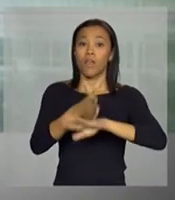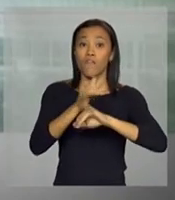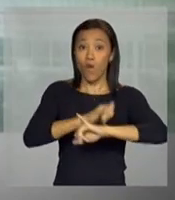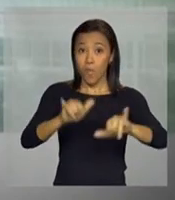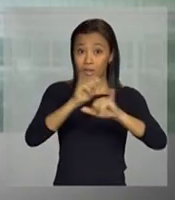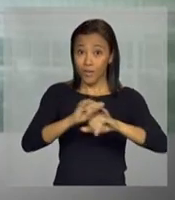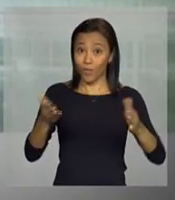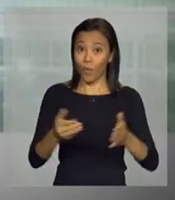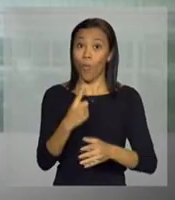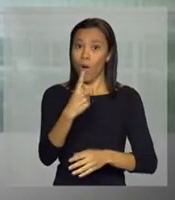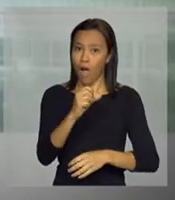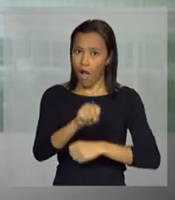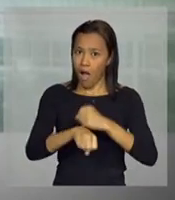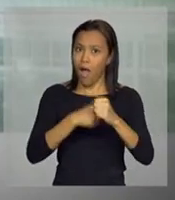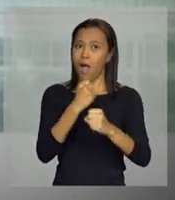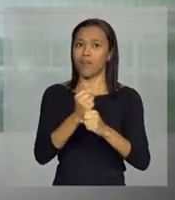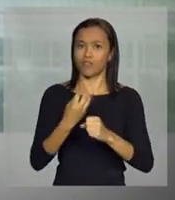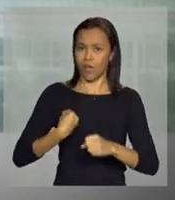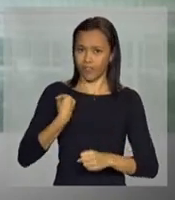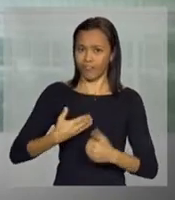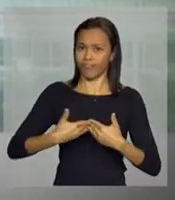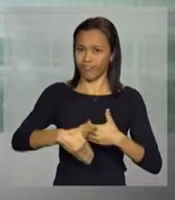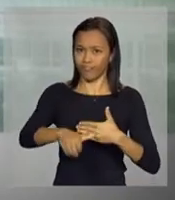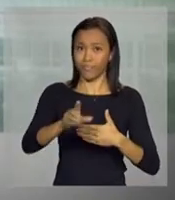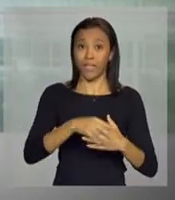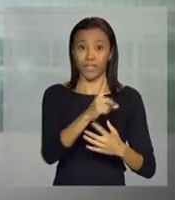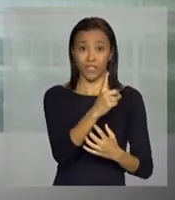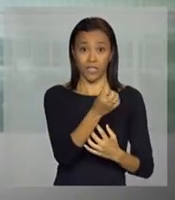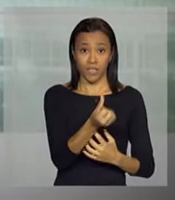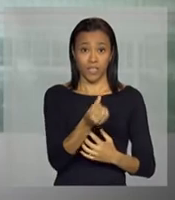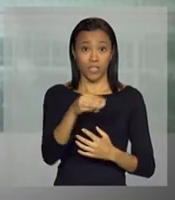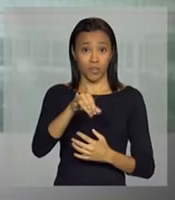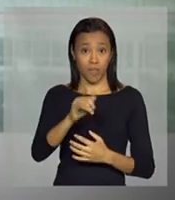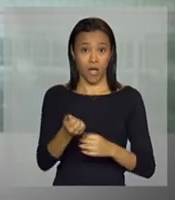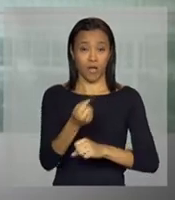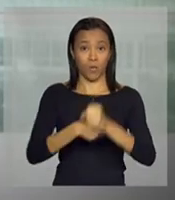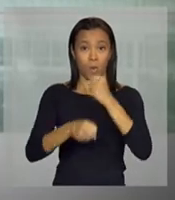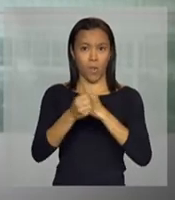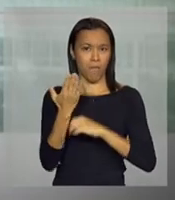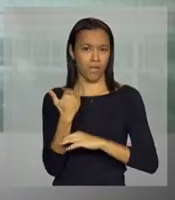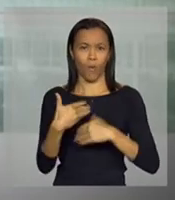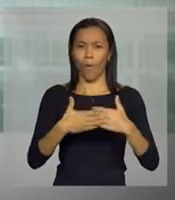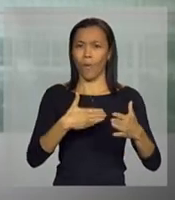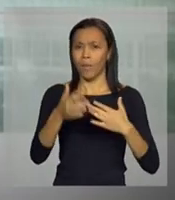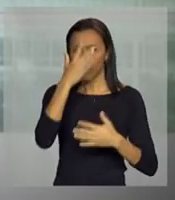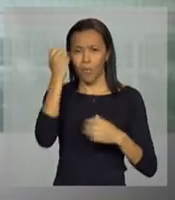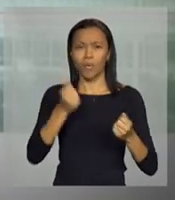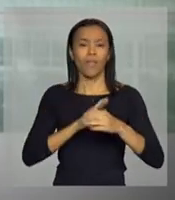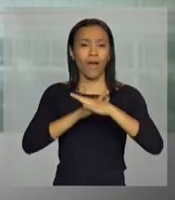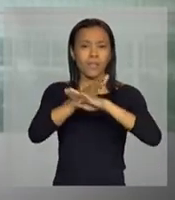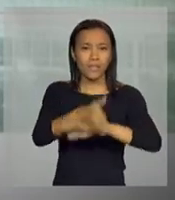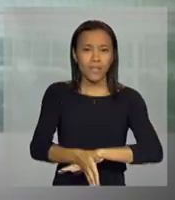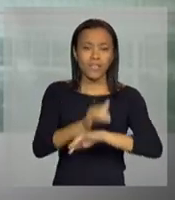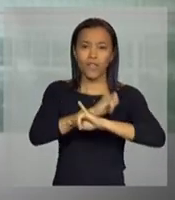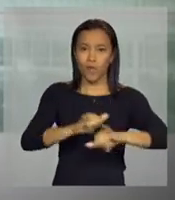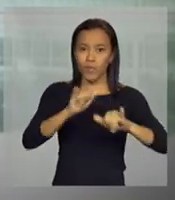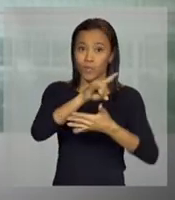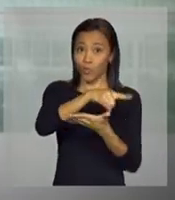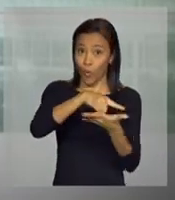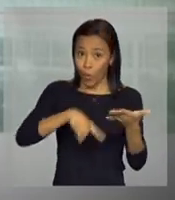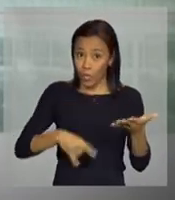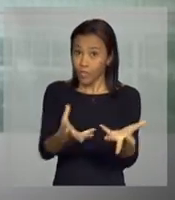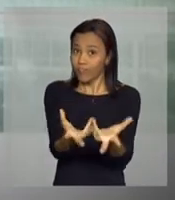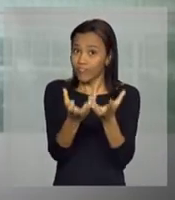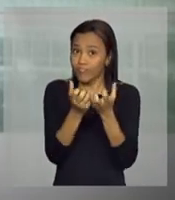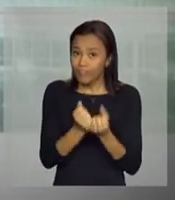que completa um ano em vigor. Desde 16 de maio do ano passado, qualquer pessoa pode ter acesso a dados e